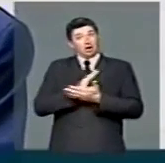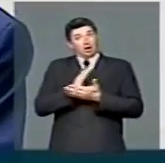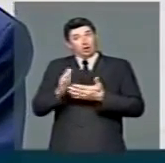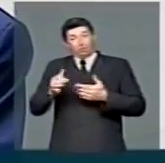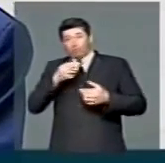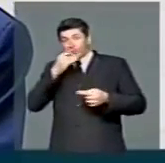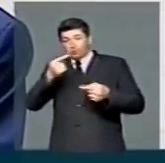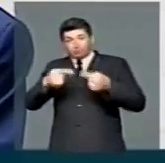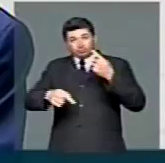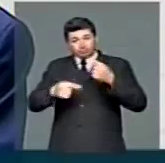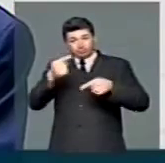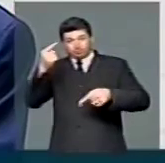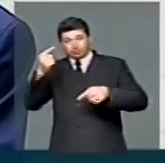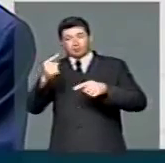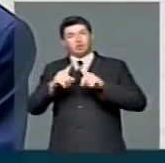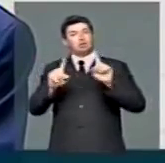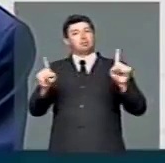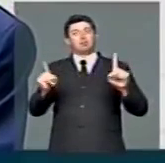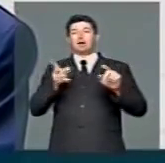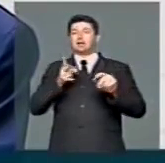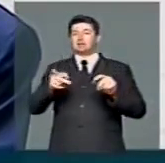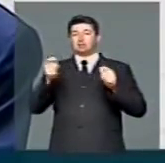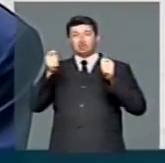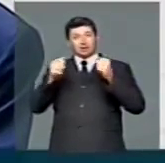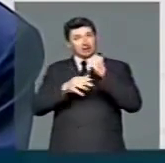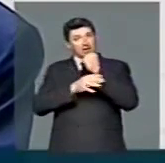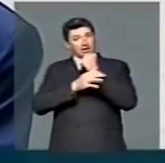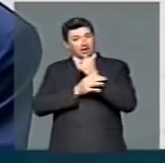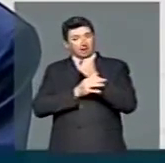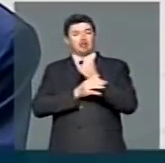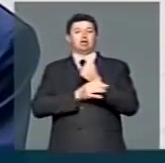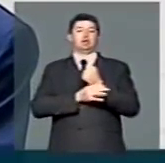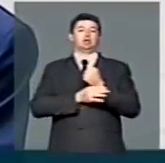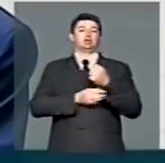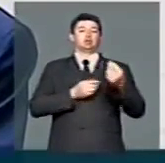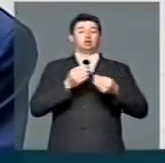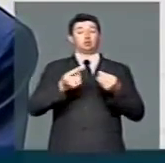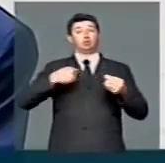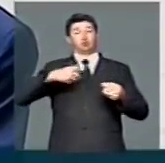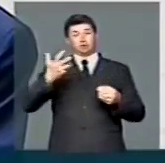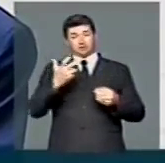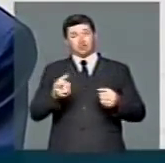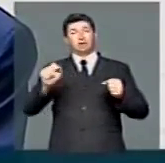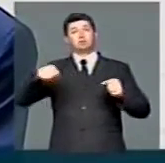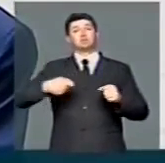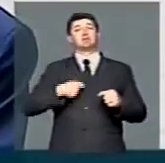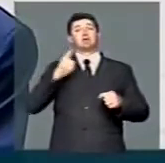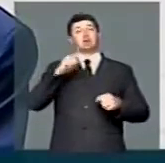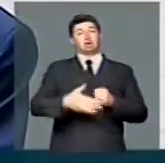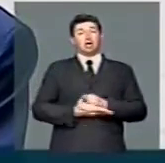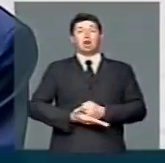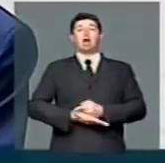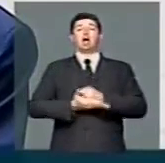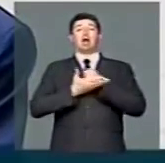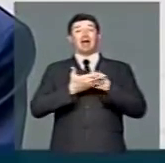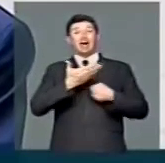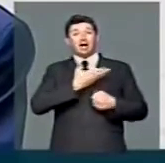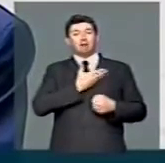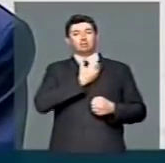sempre garantindo a condição que nos proclamamos de selo, que é